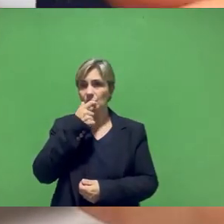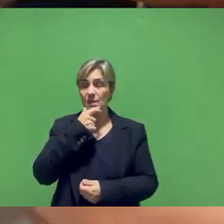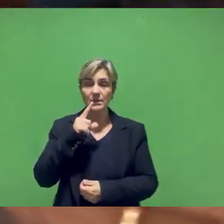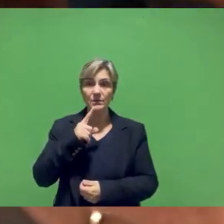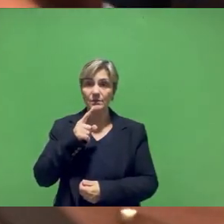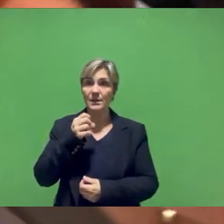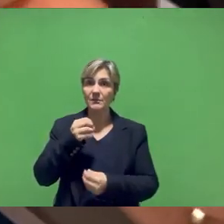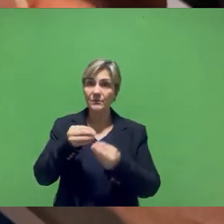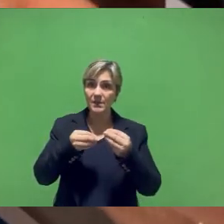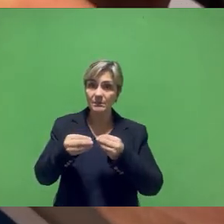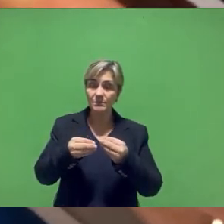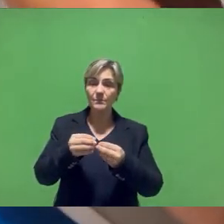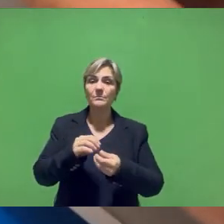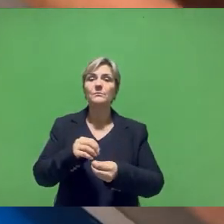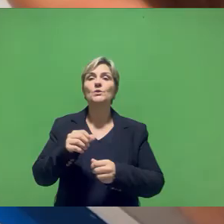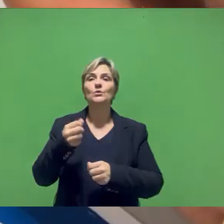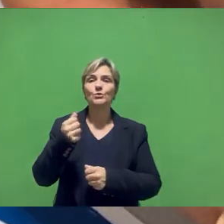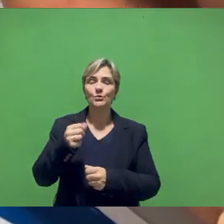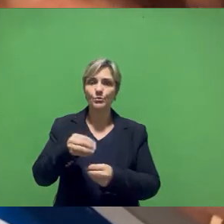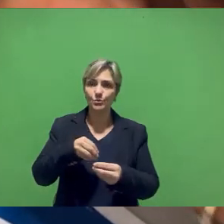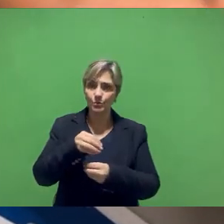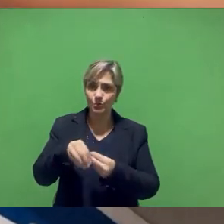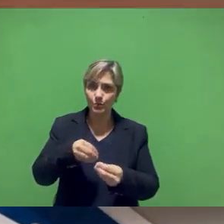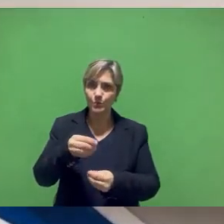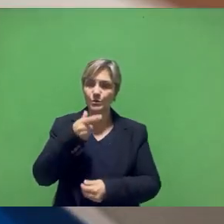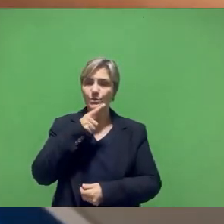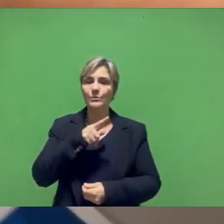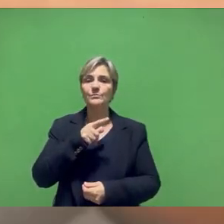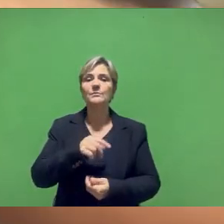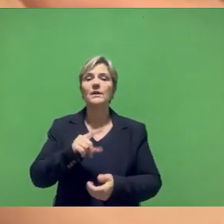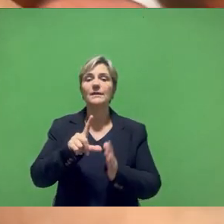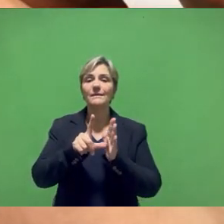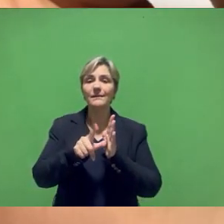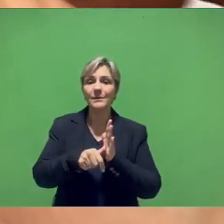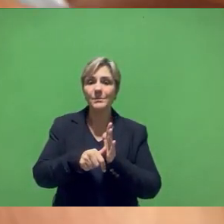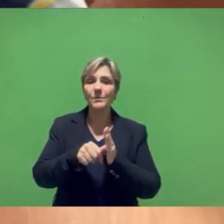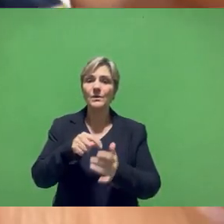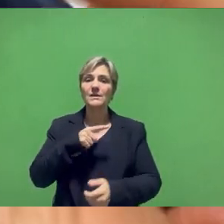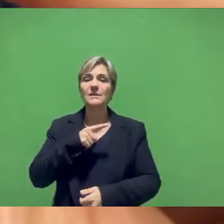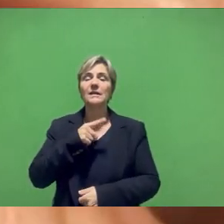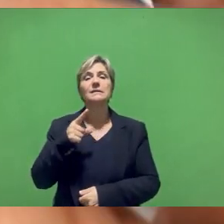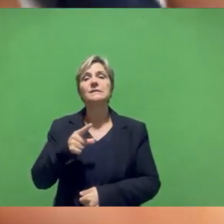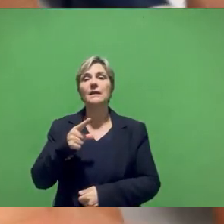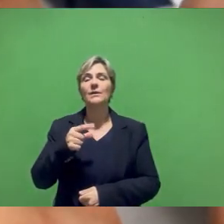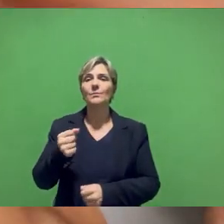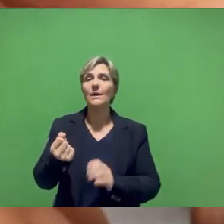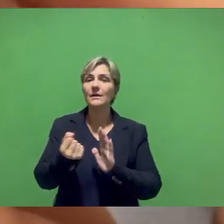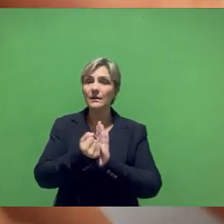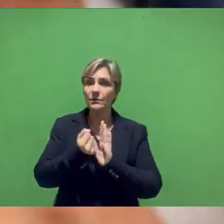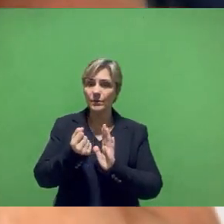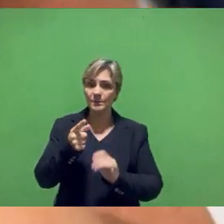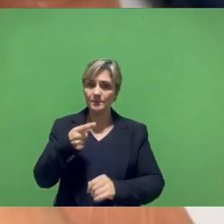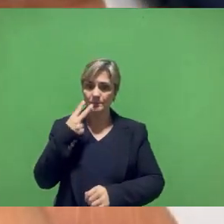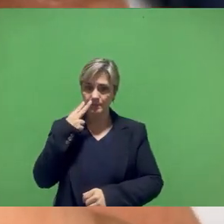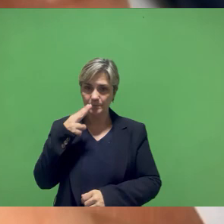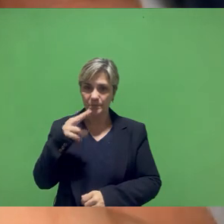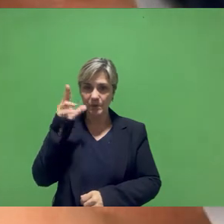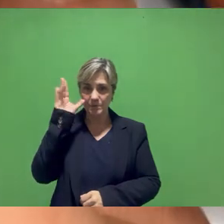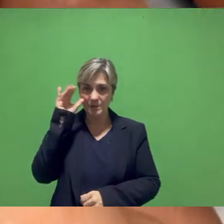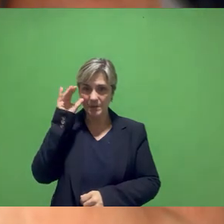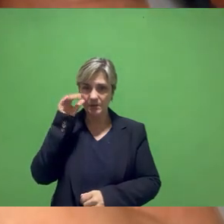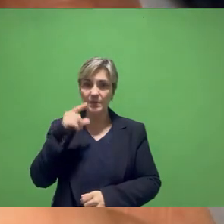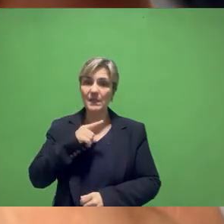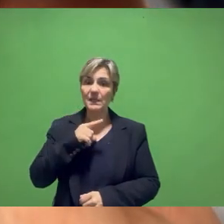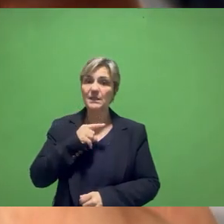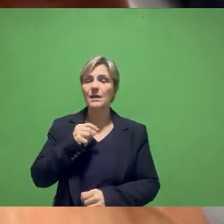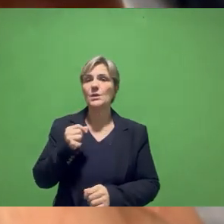até ficar homogêneo. Depois de feita a mistura, a gente vai vir aqui tem um marcador, tá? E